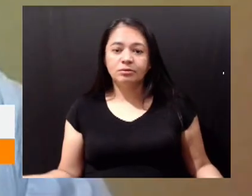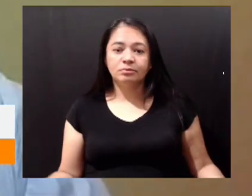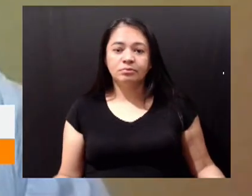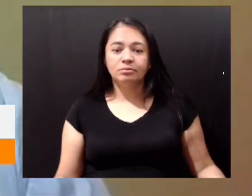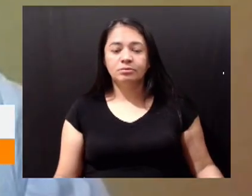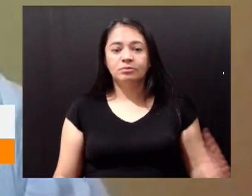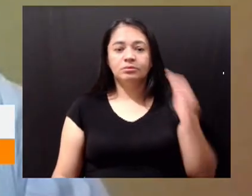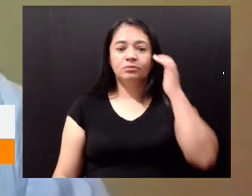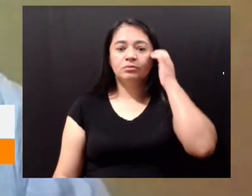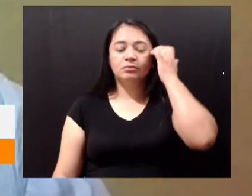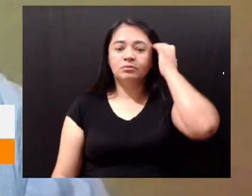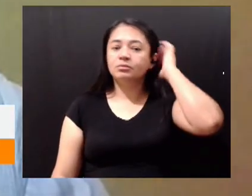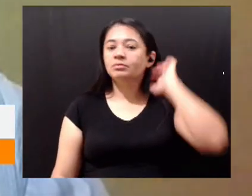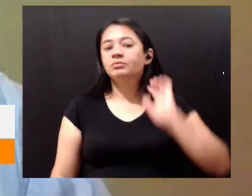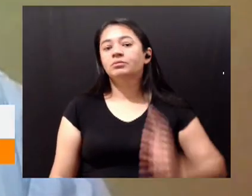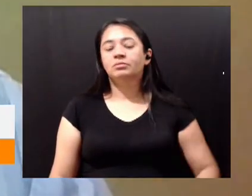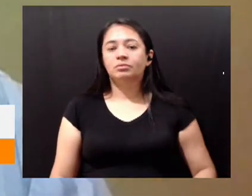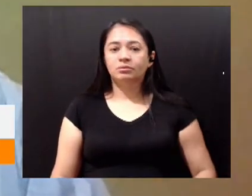o